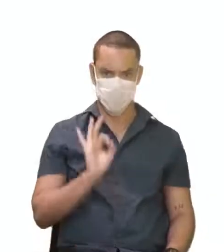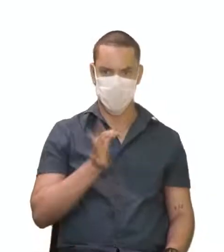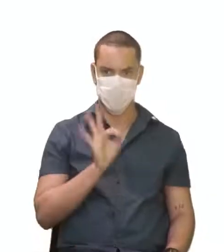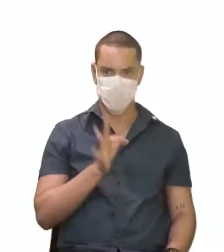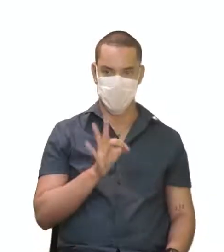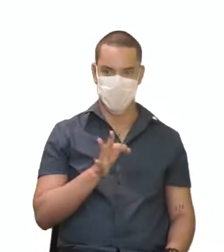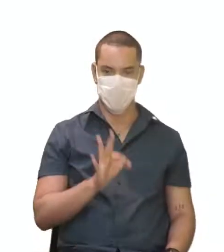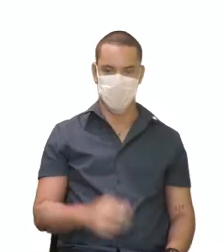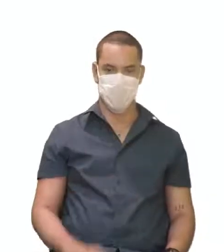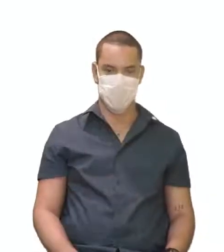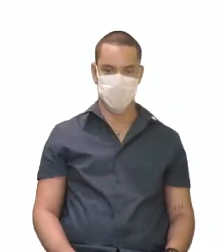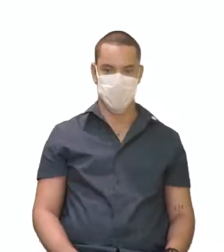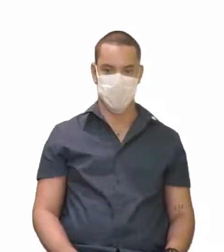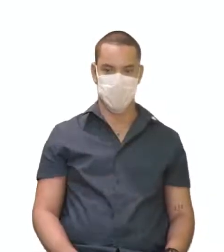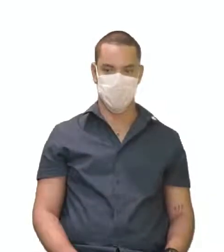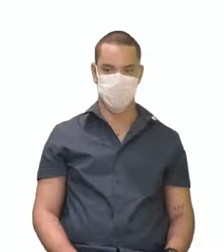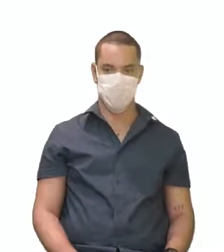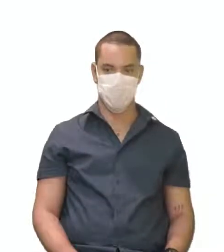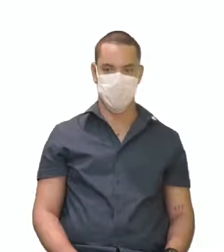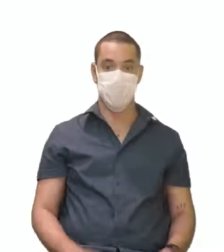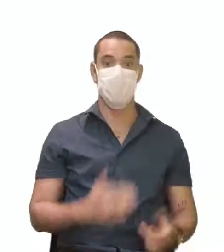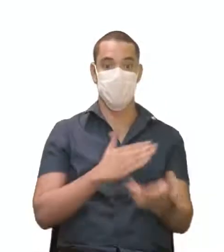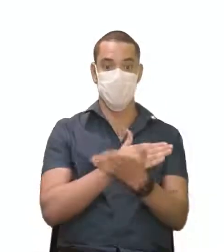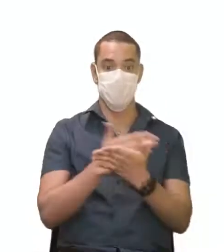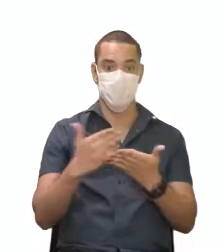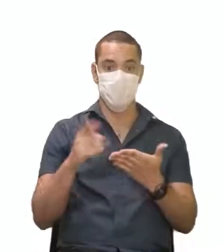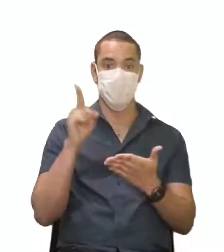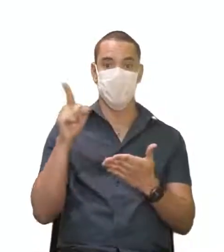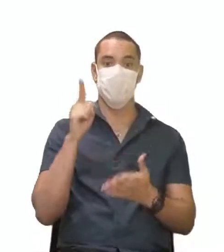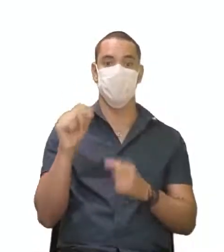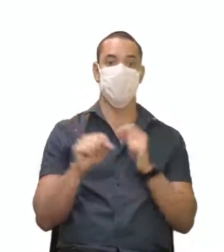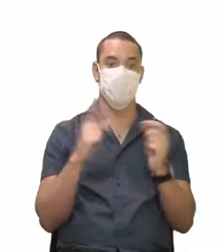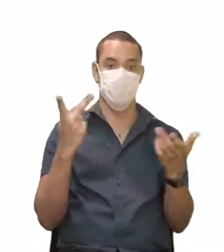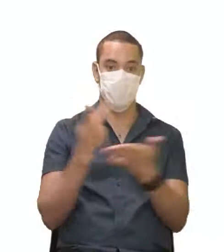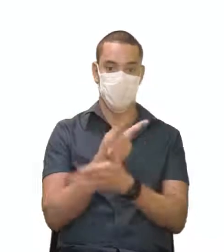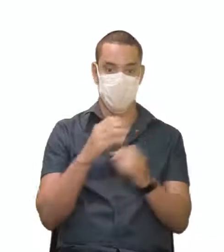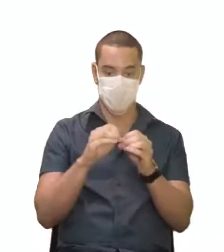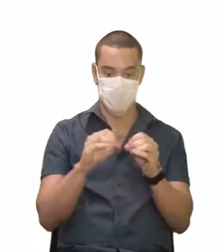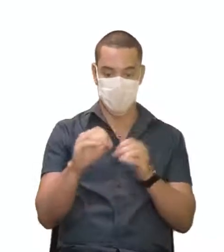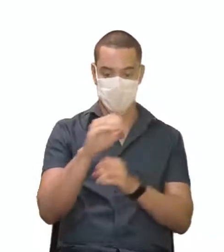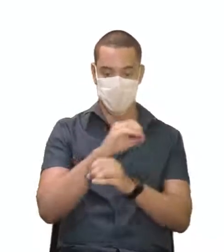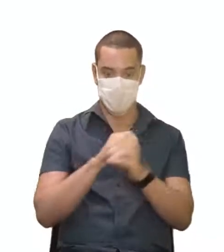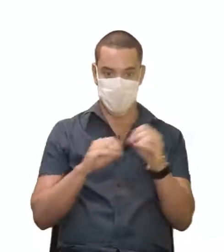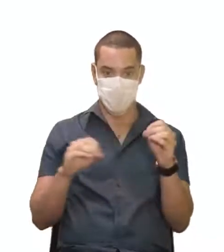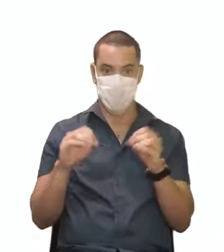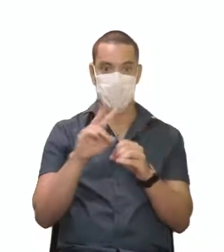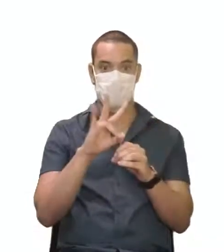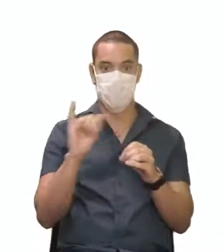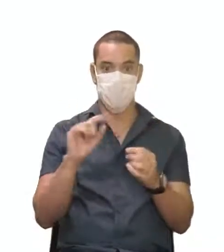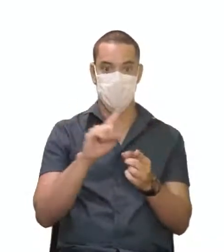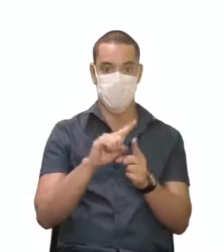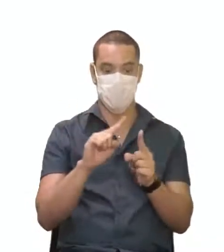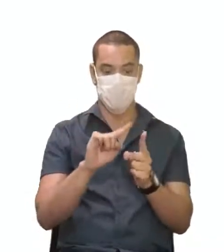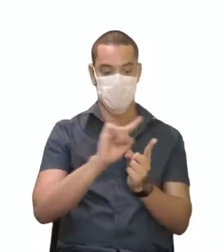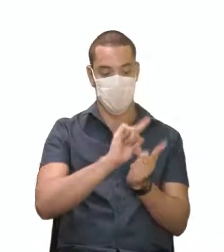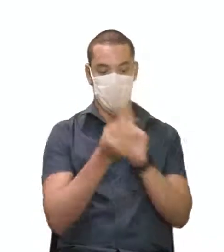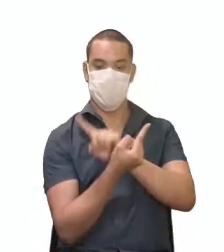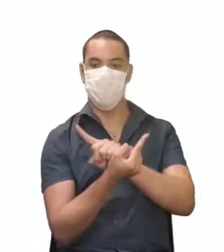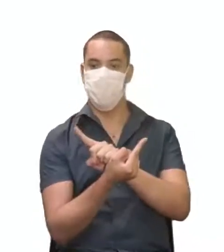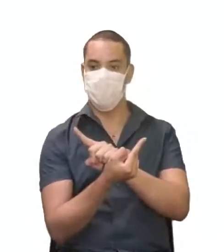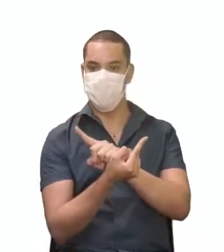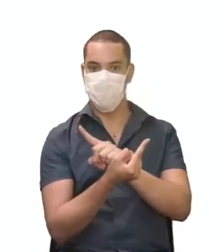certo? A partir desse centrômero que se liga a esse fuso e leva eles para polos